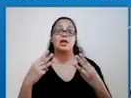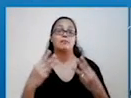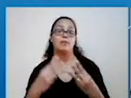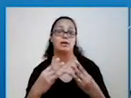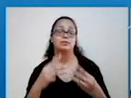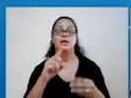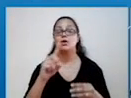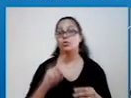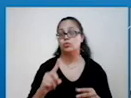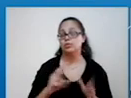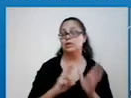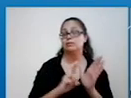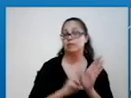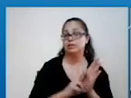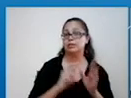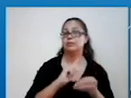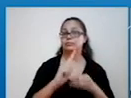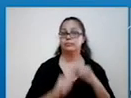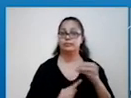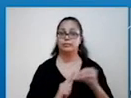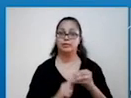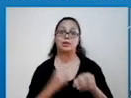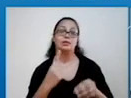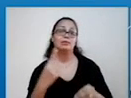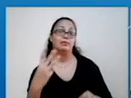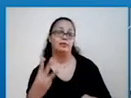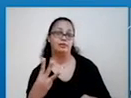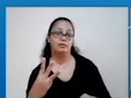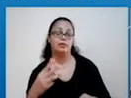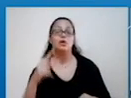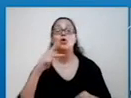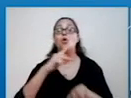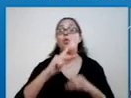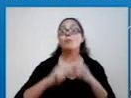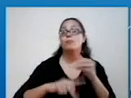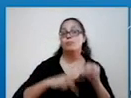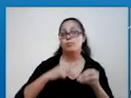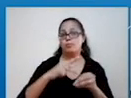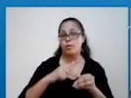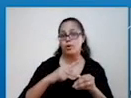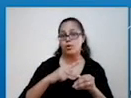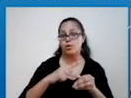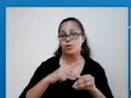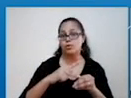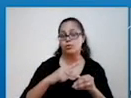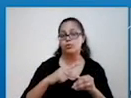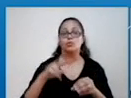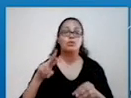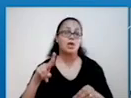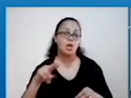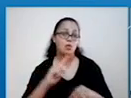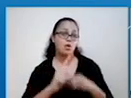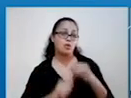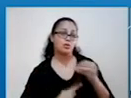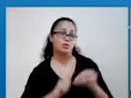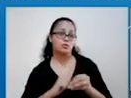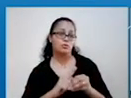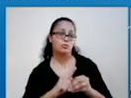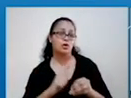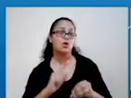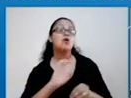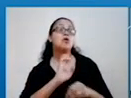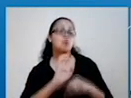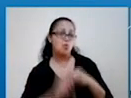representa o número atômico, é 13. O P, que é o número de prótons, é igual ao número atômico. E o E também é igual ao